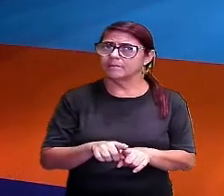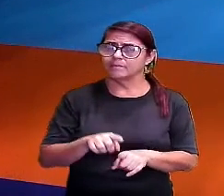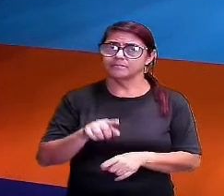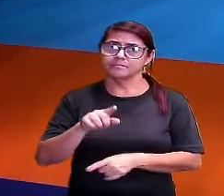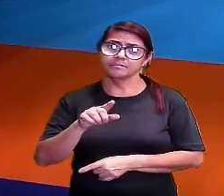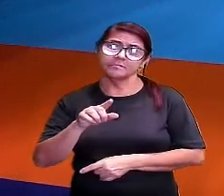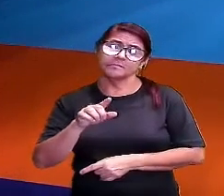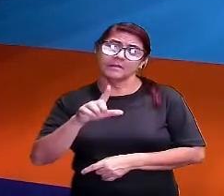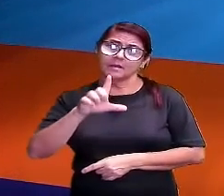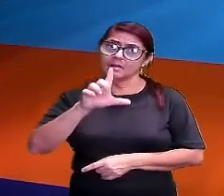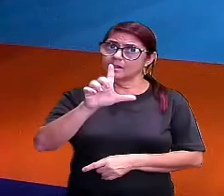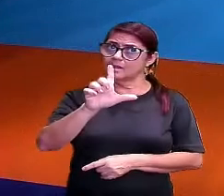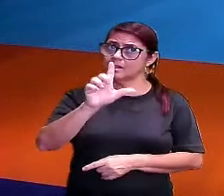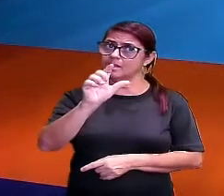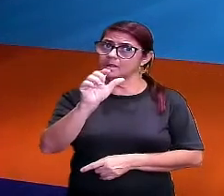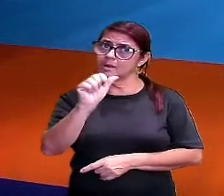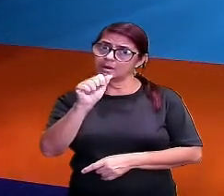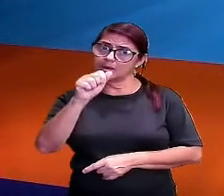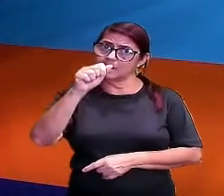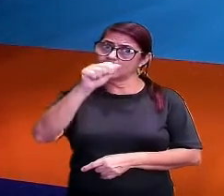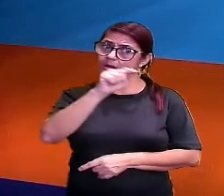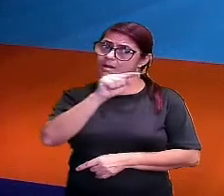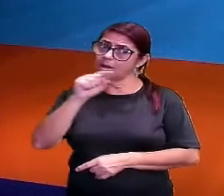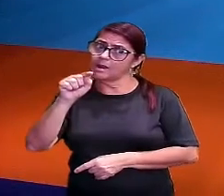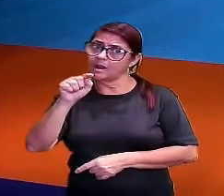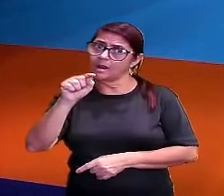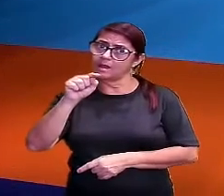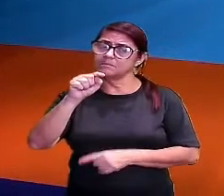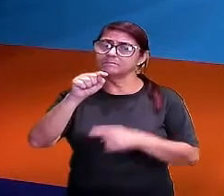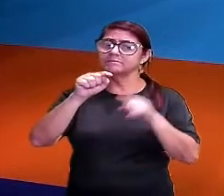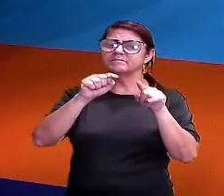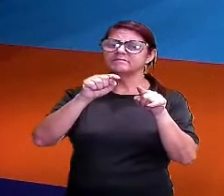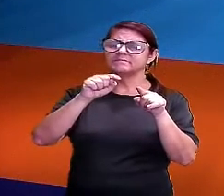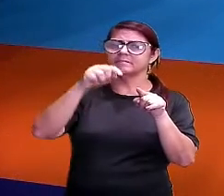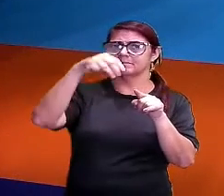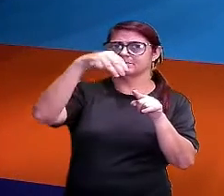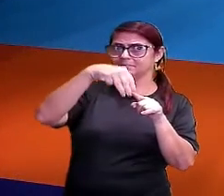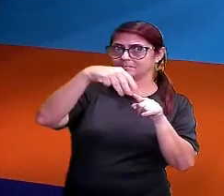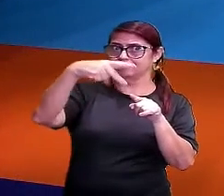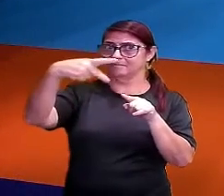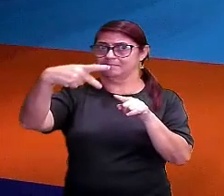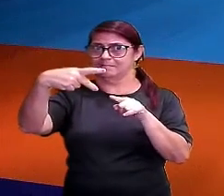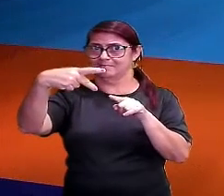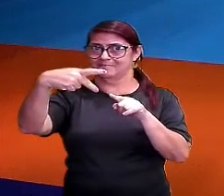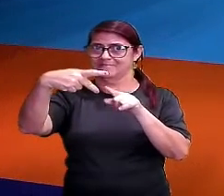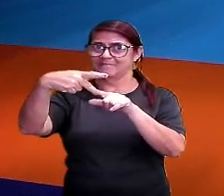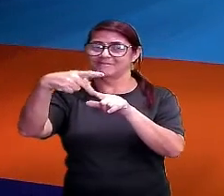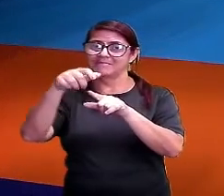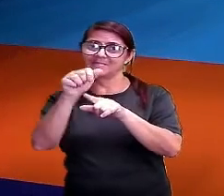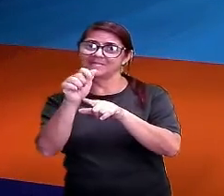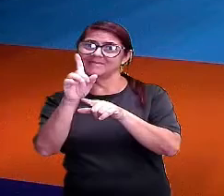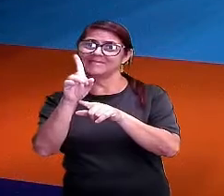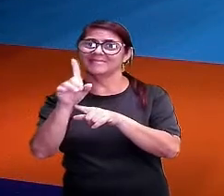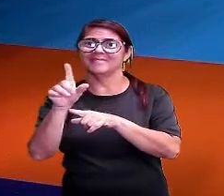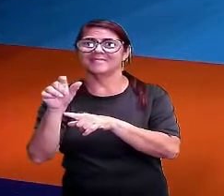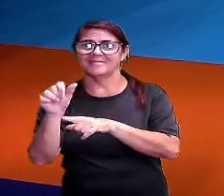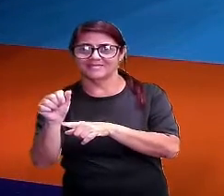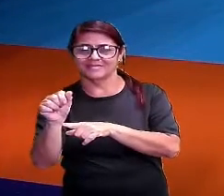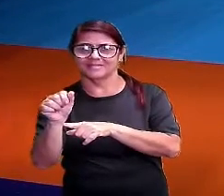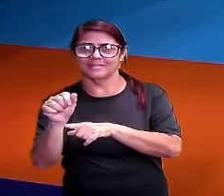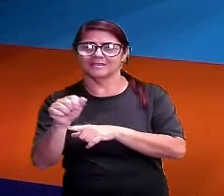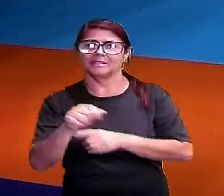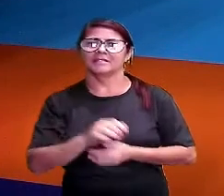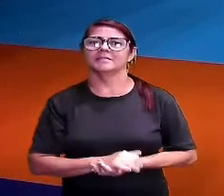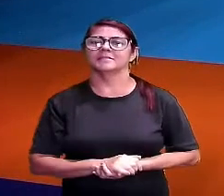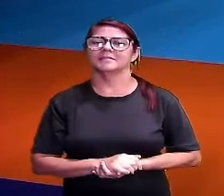lambada, após o tracinho, eu tenho uma letra B. Então, também eu vou colocar o M. Já